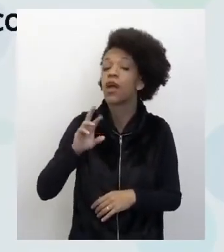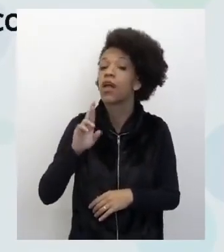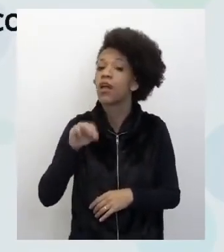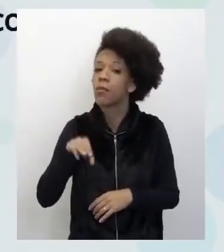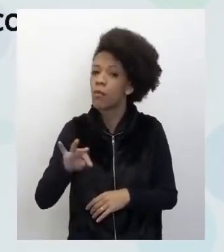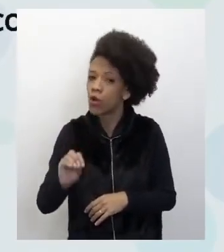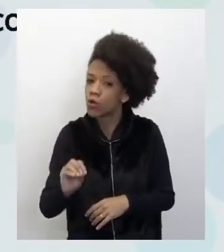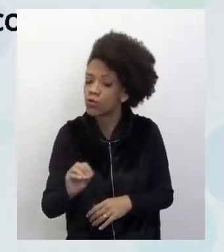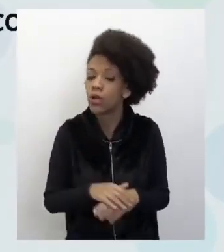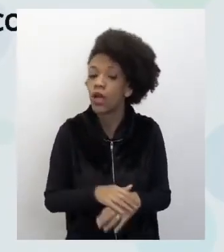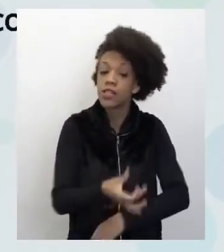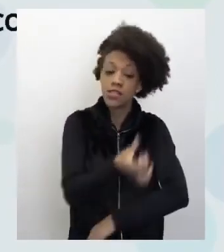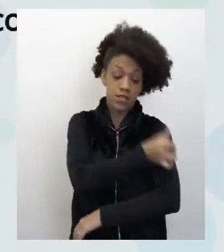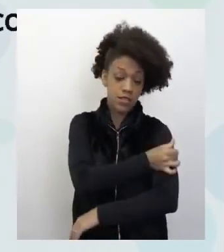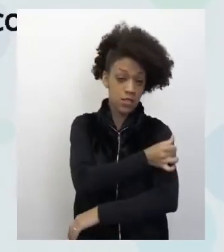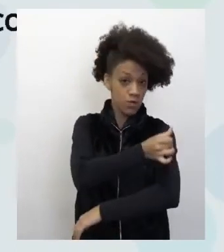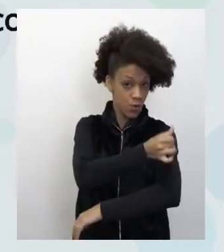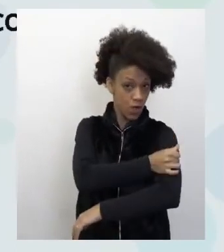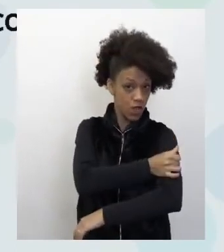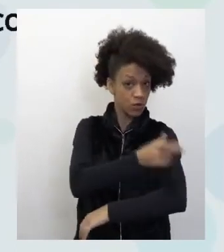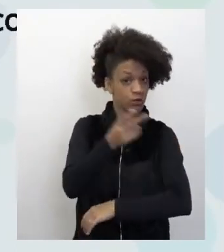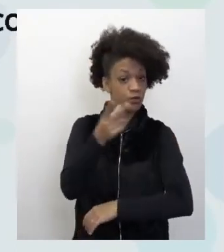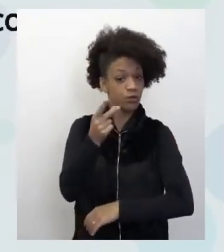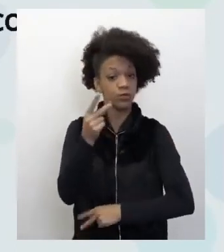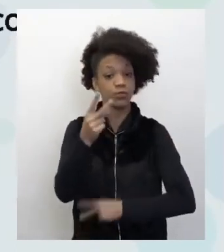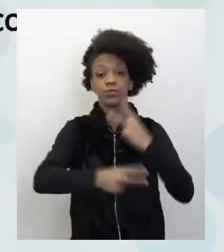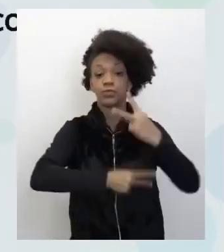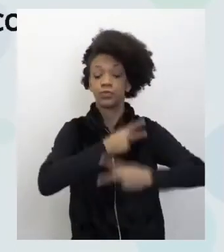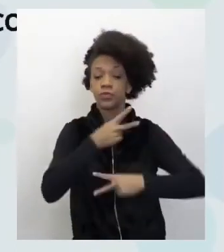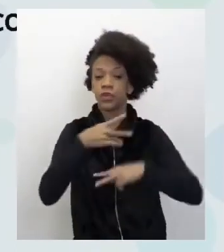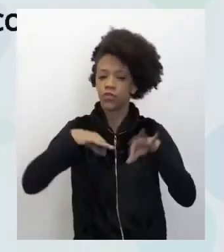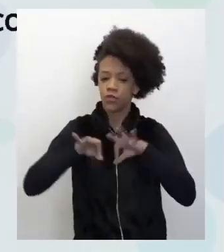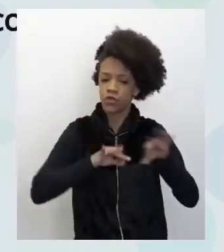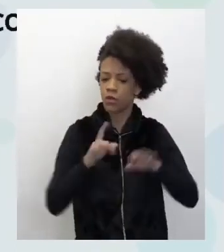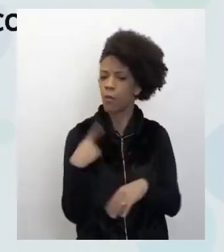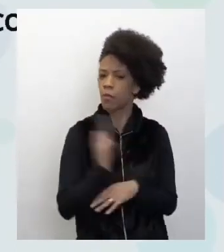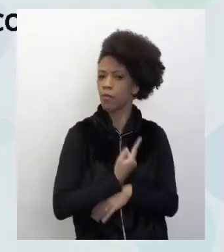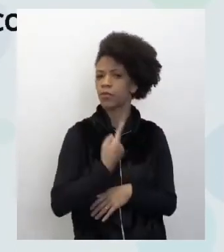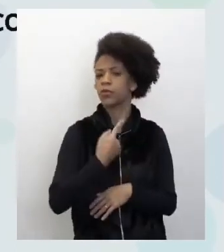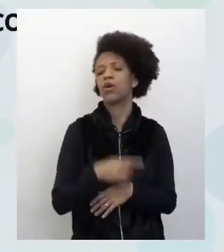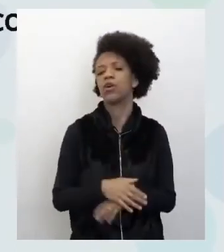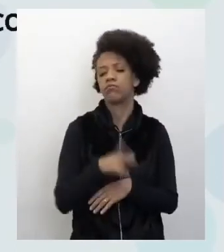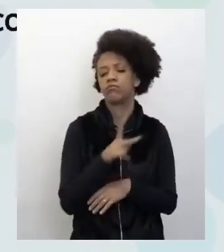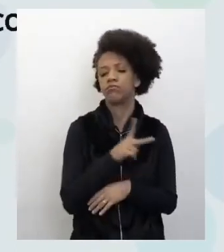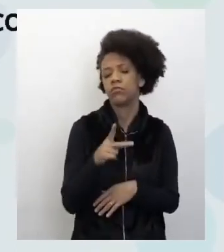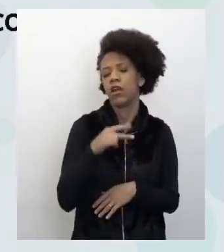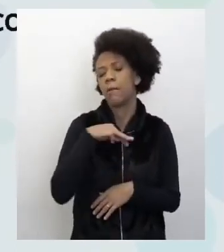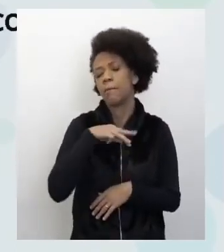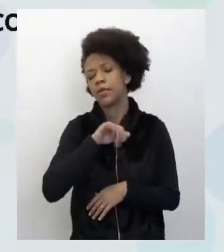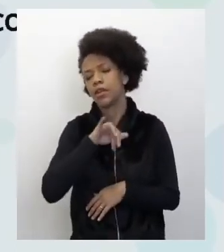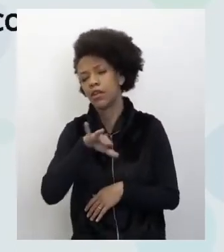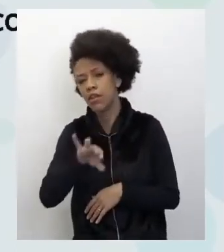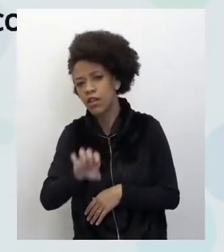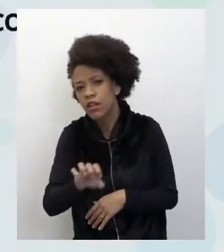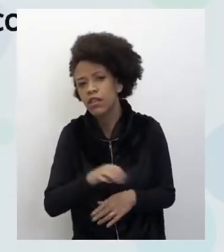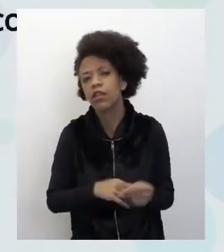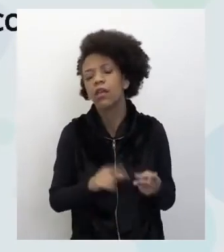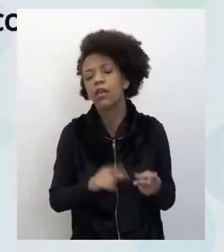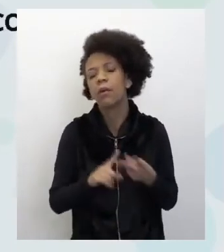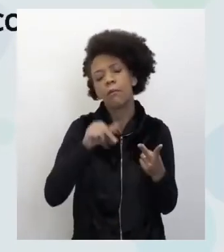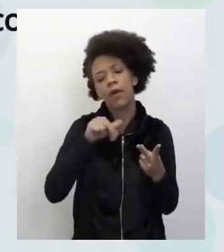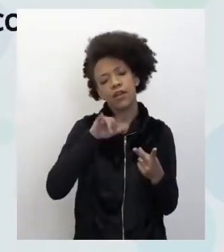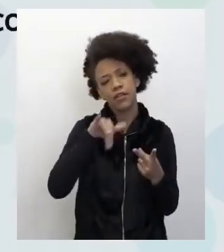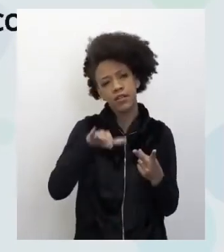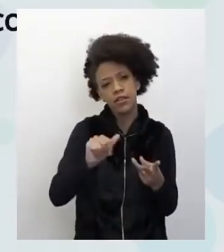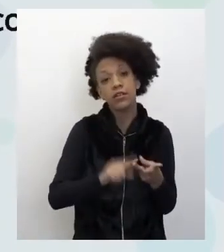segundo bimestre. Essa aula ela foi organizada aqui pela nossa equipe, professora Milene, professora Mariana e